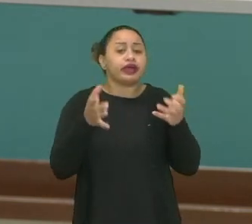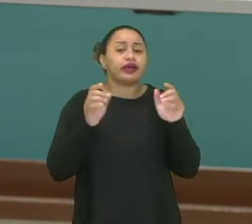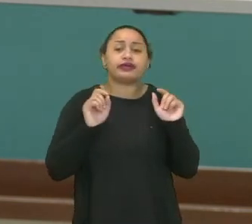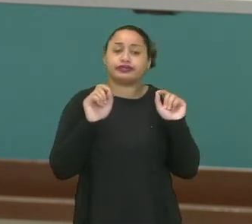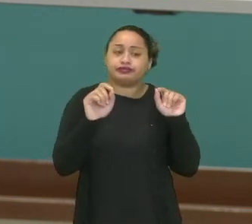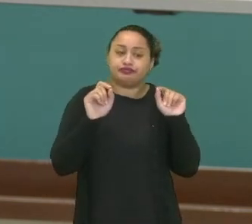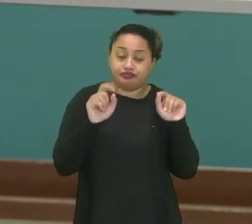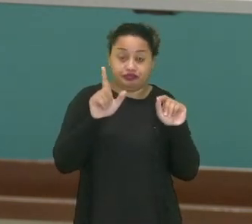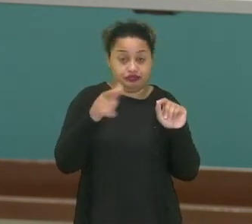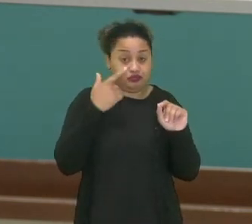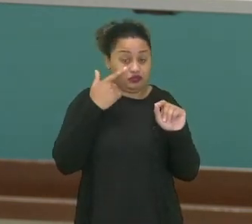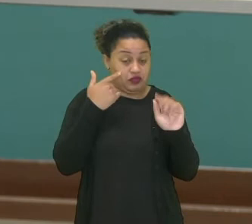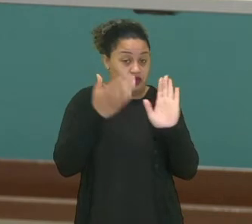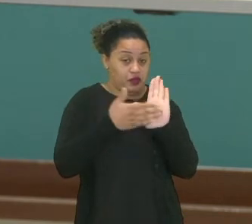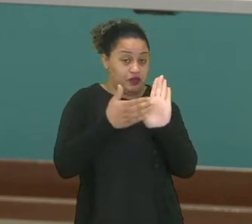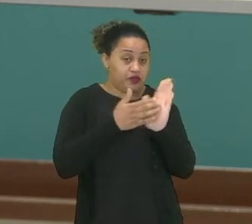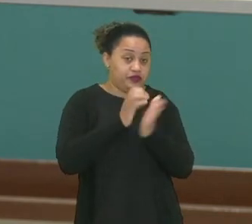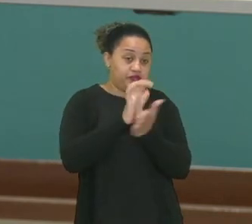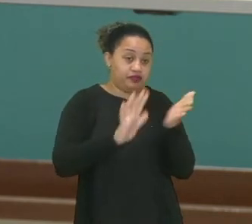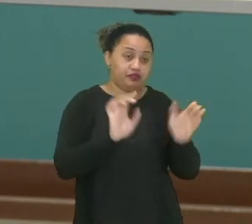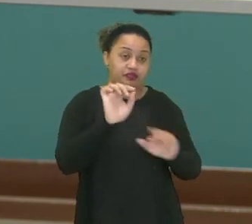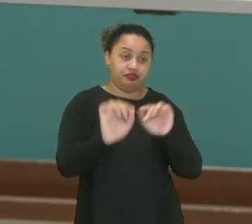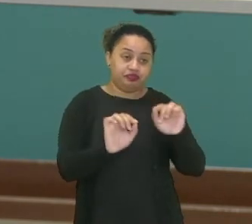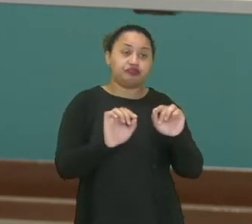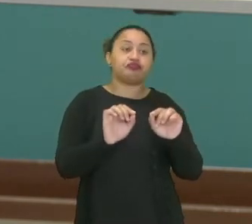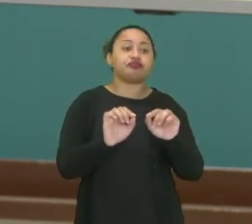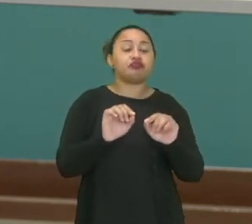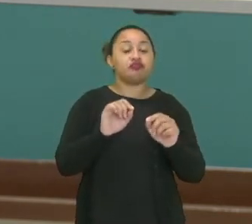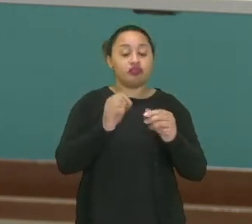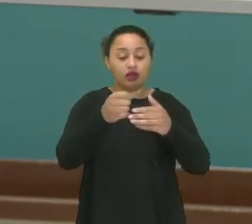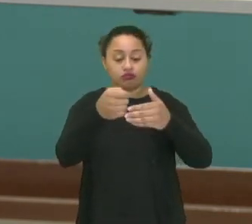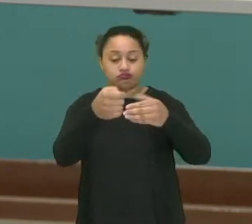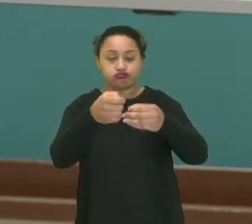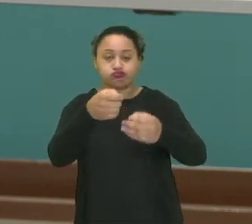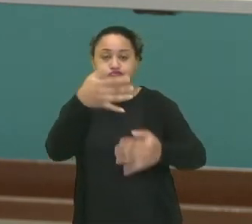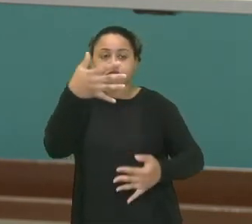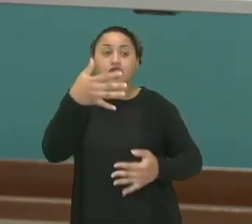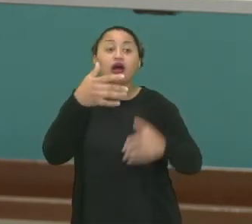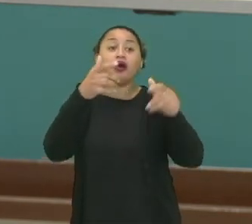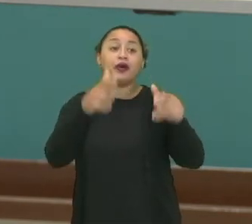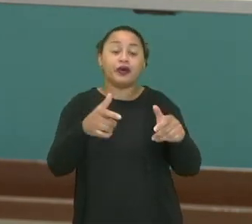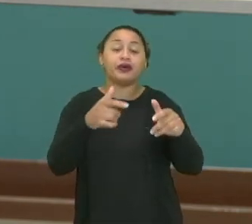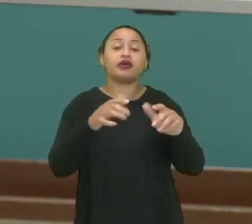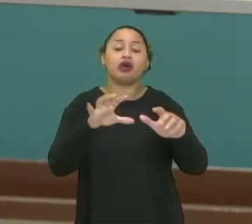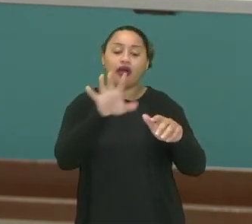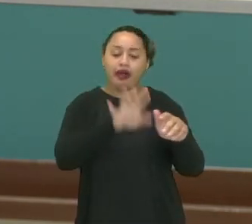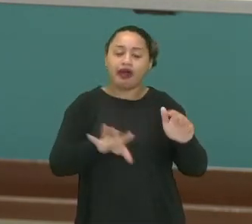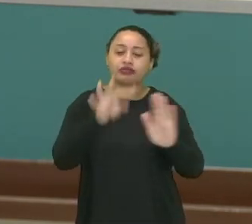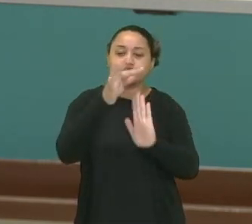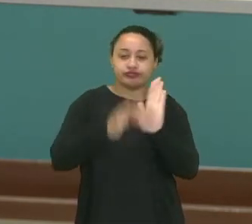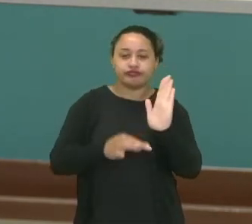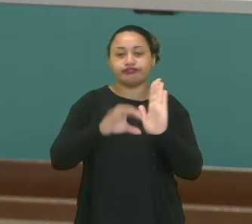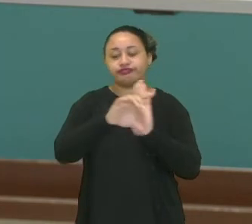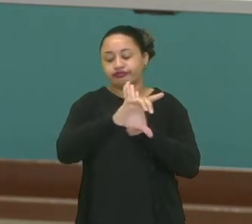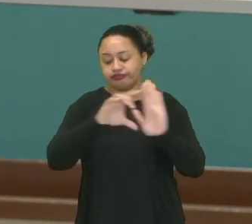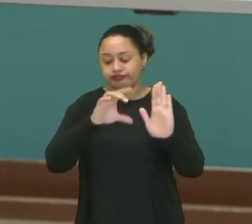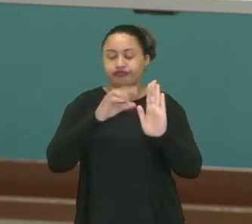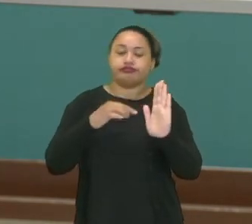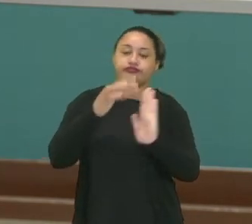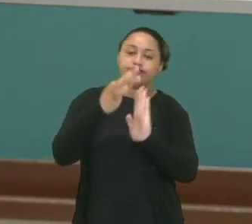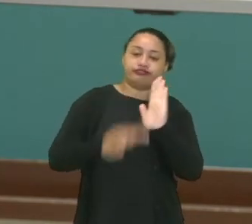atenção na proposta aí. O desenvolvimento é que parte? A parte do corpo do texto, por assim